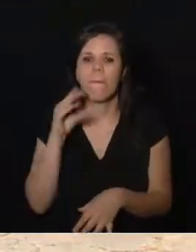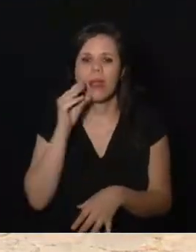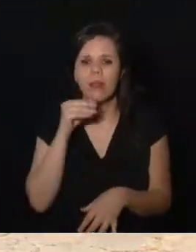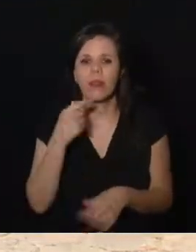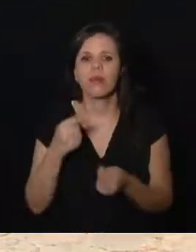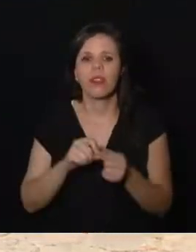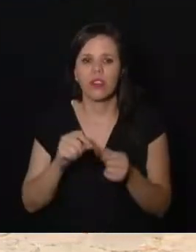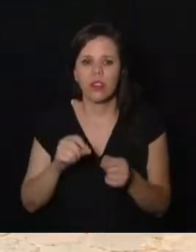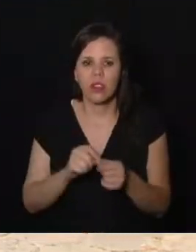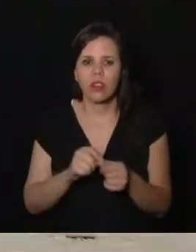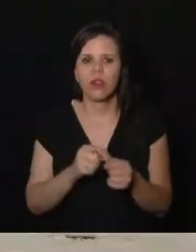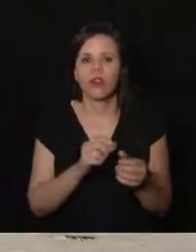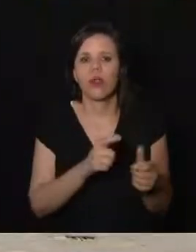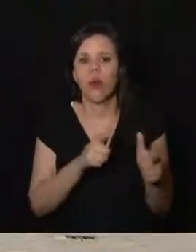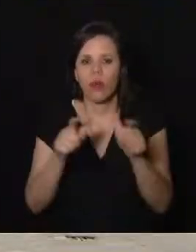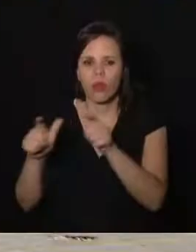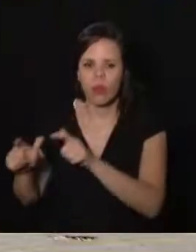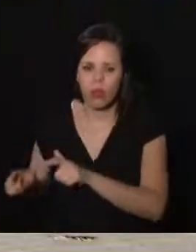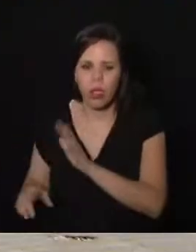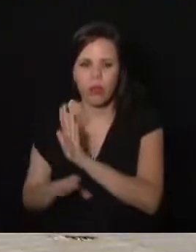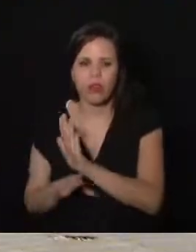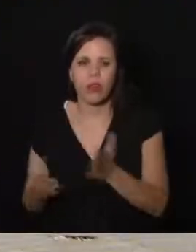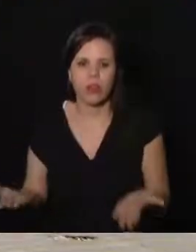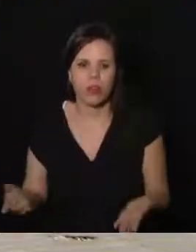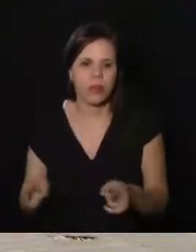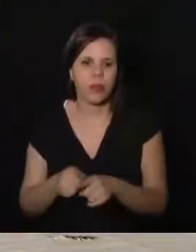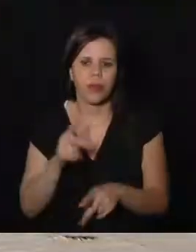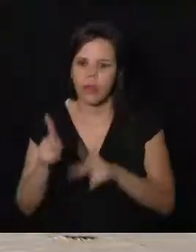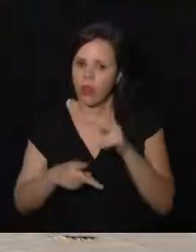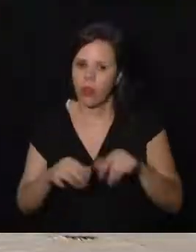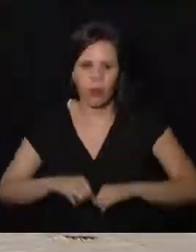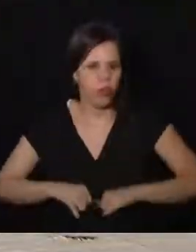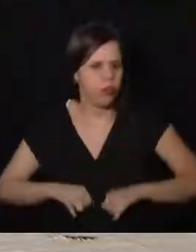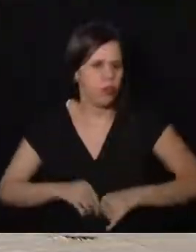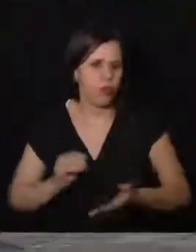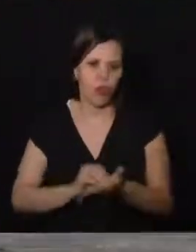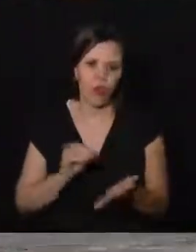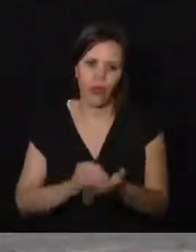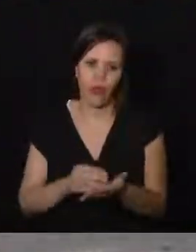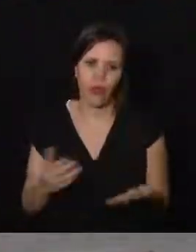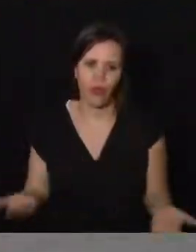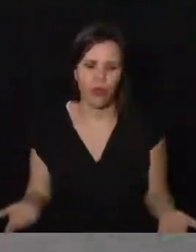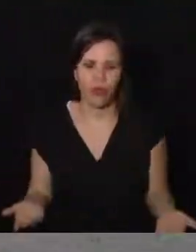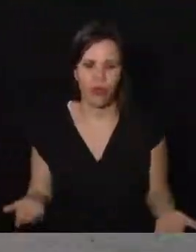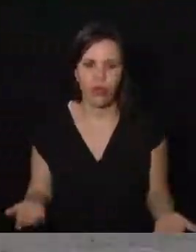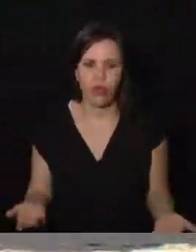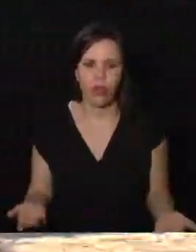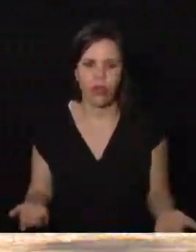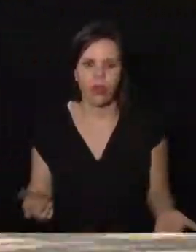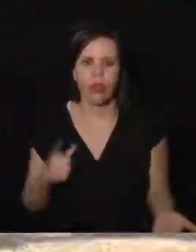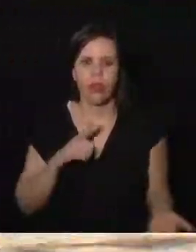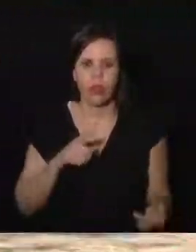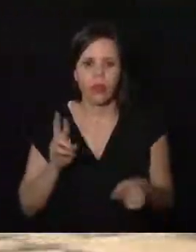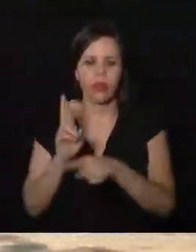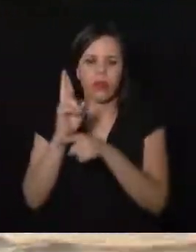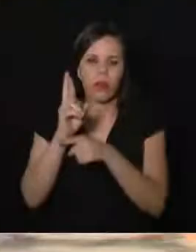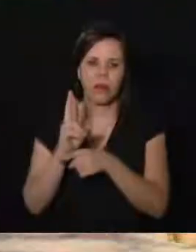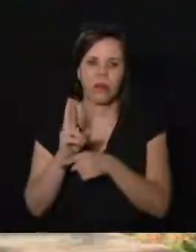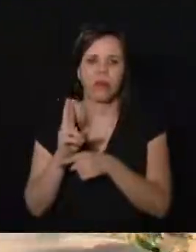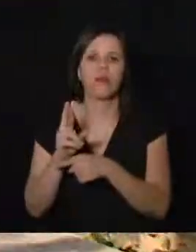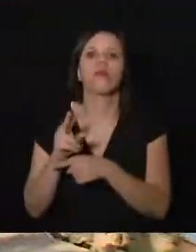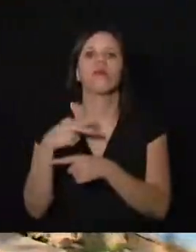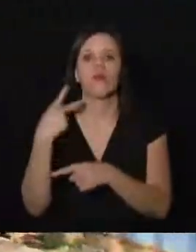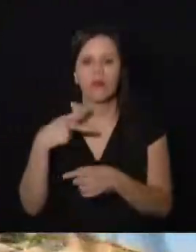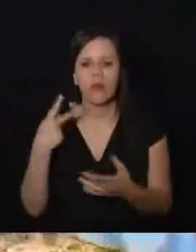relocado para outros lugares, mas a população não pode sofrer em relação a isso. Principalmente na região onde eu tenho uma representatividade política muito